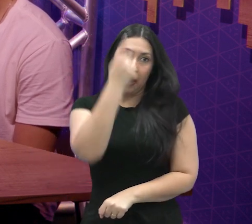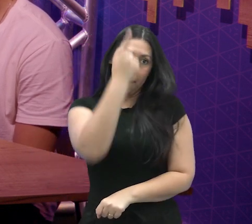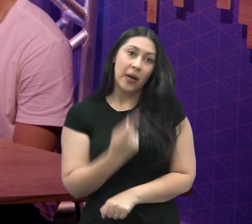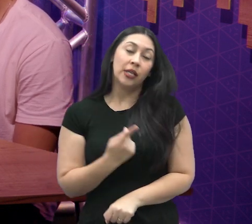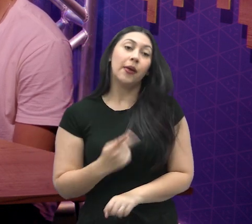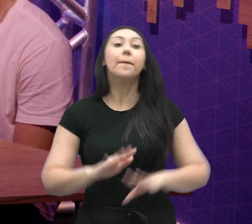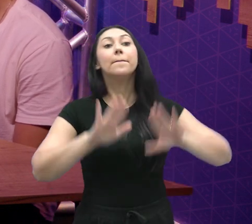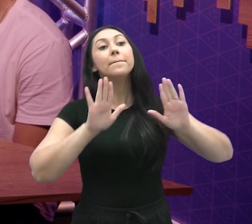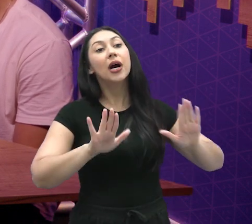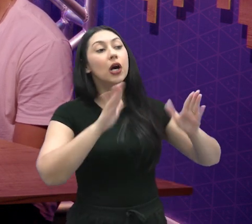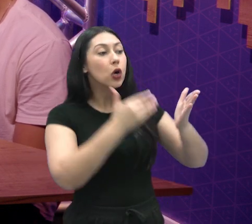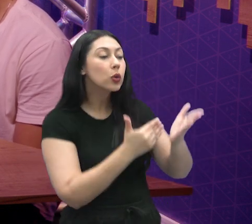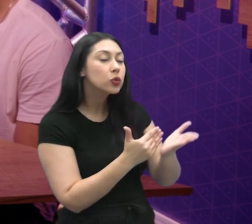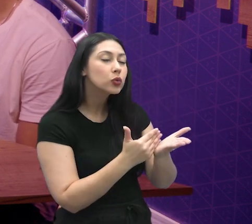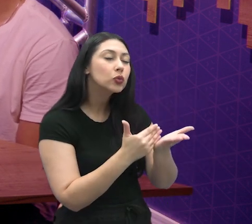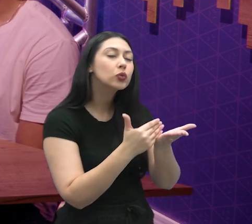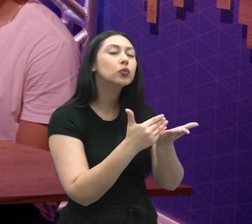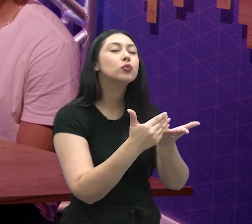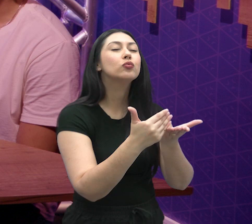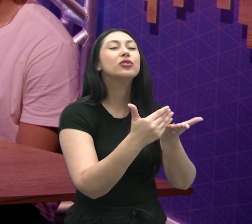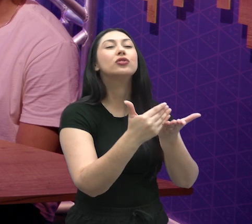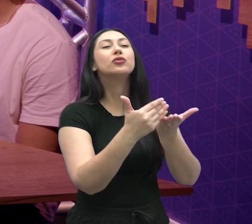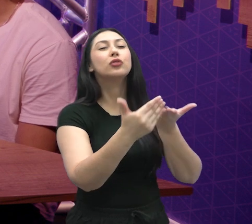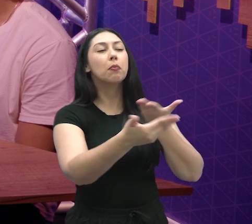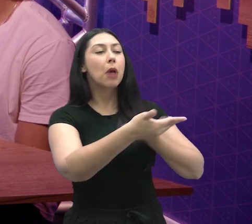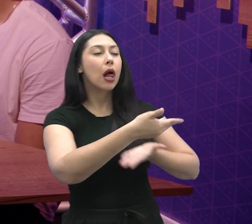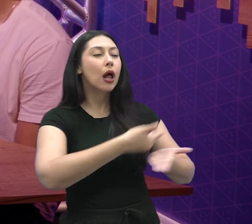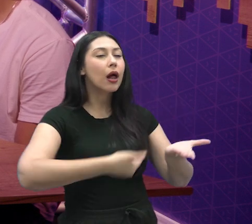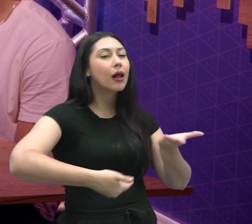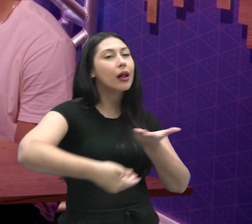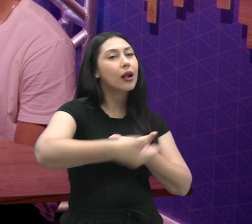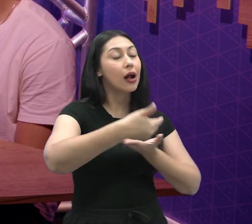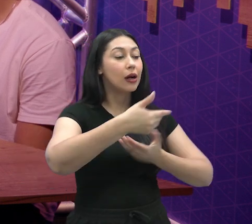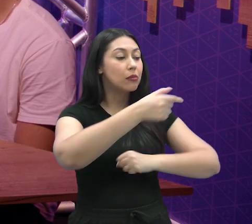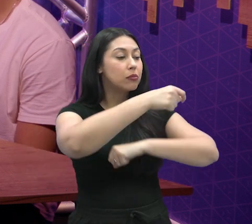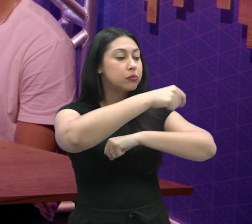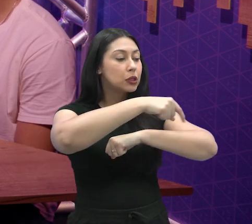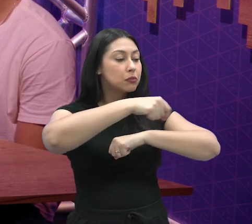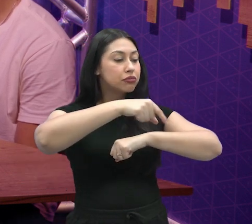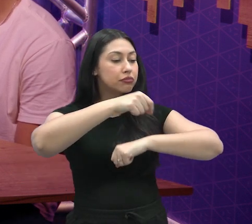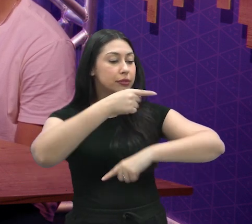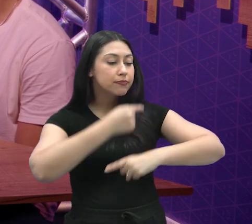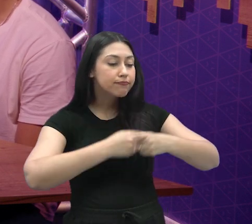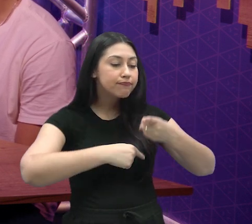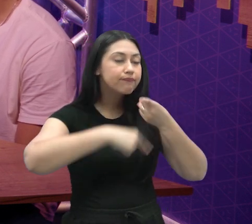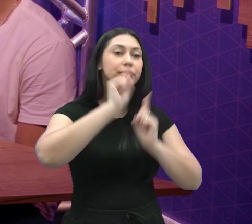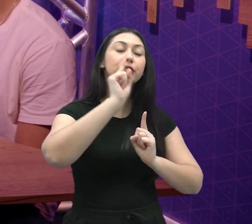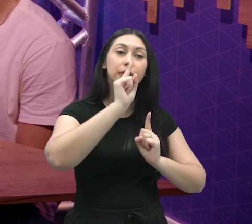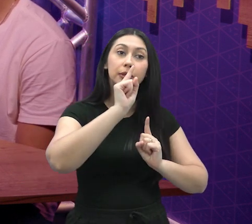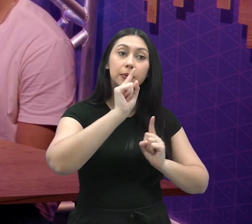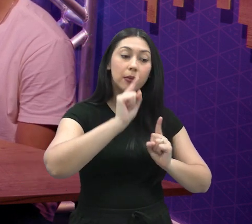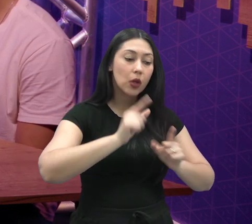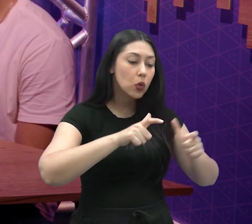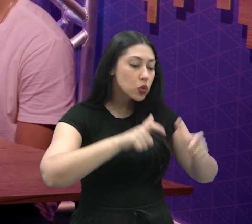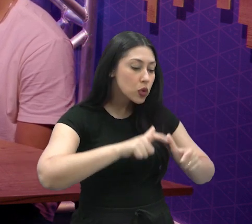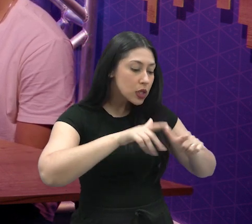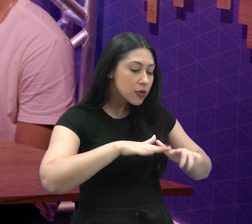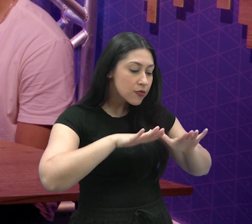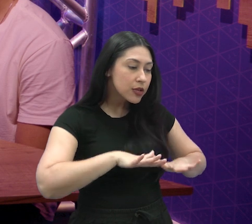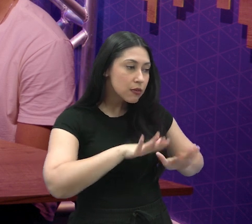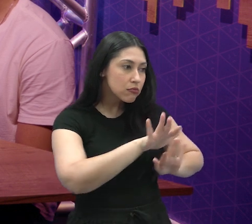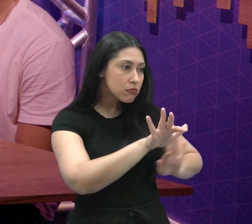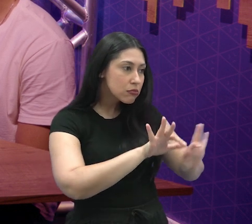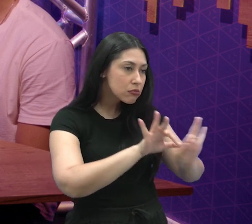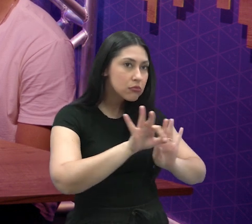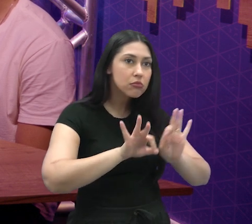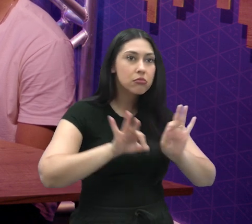do momento que a gente começou a construir, então, né, aconteceu a revolução agrícola, a gente começou a se fixar nos